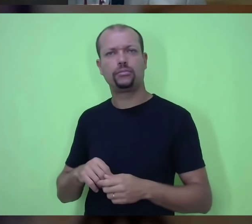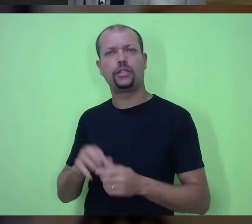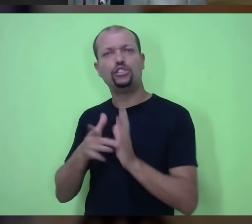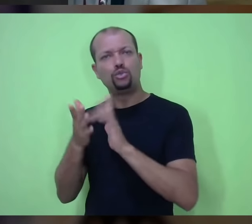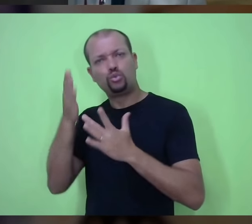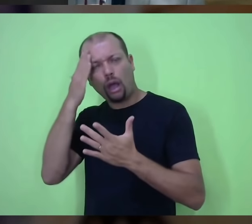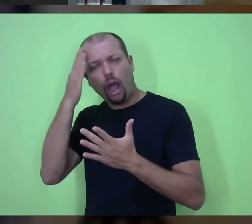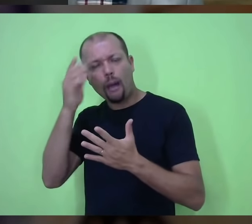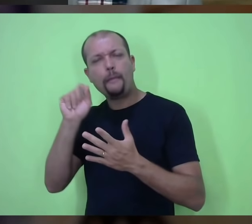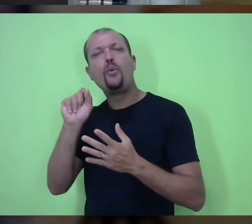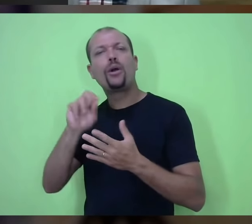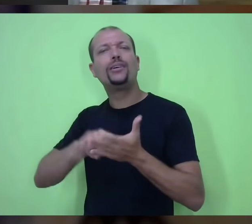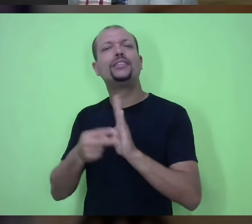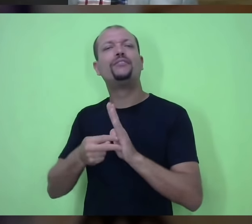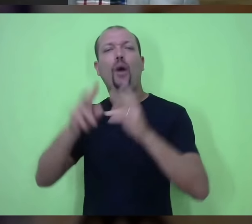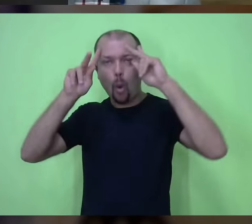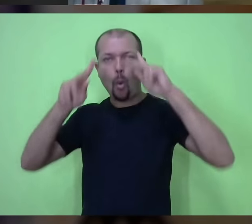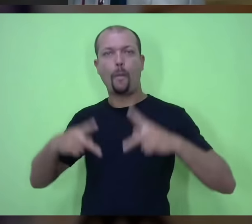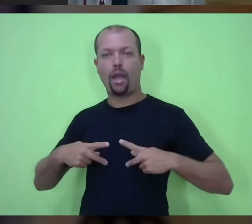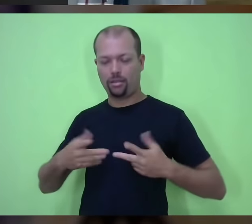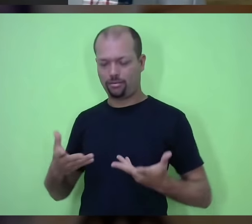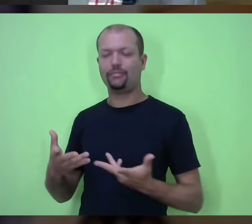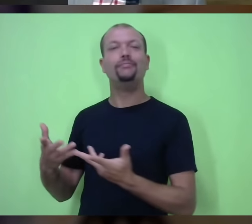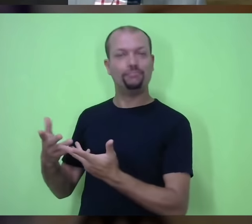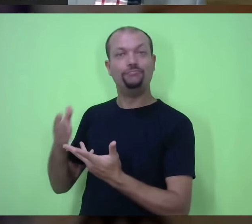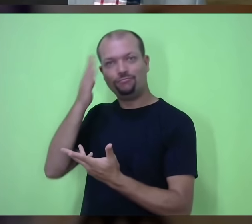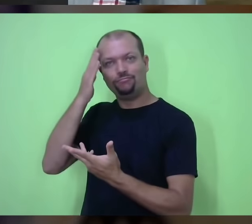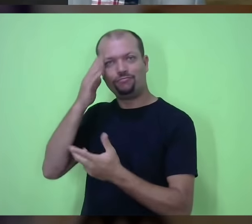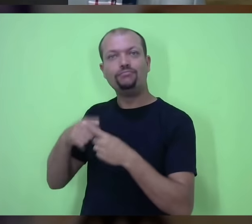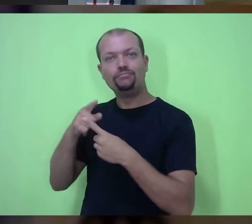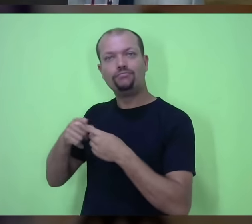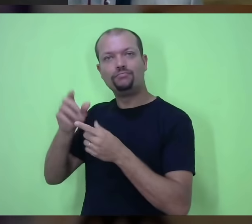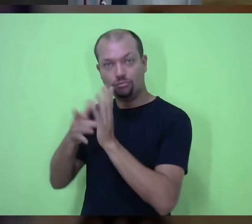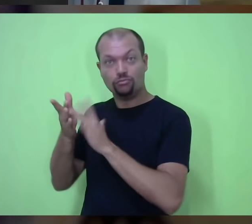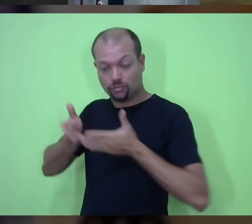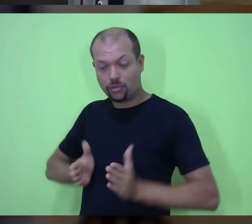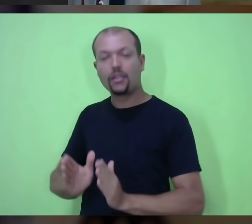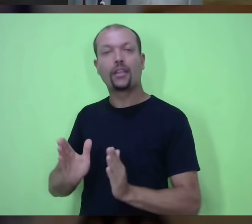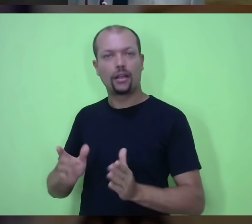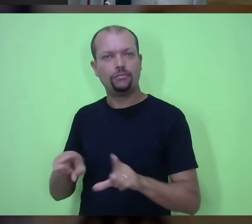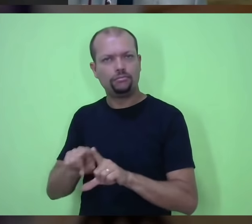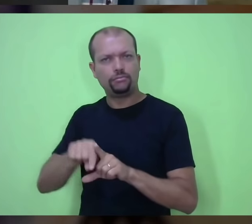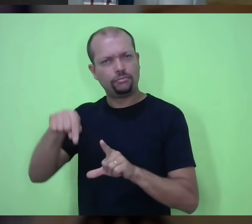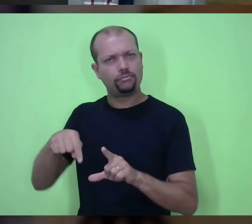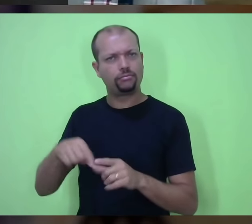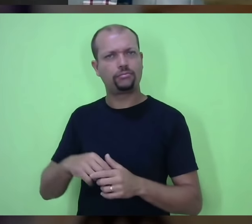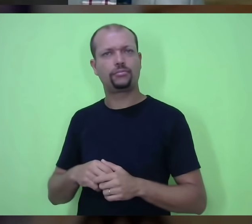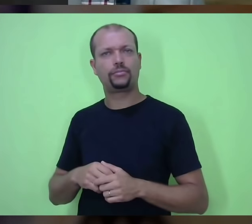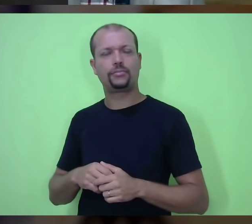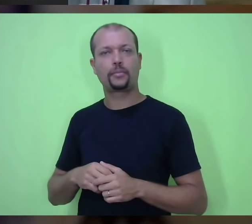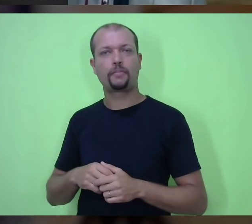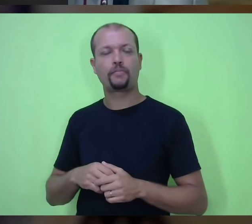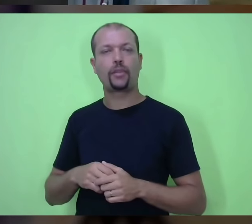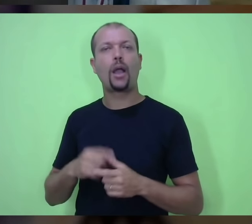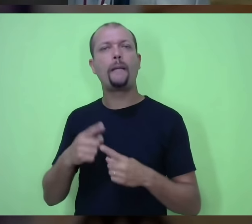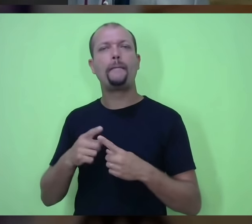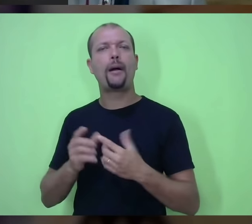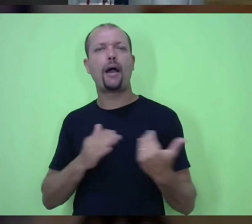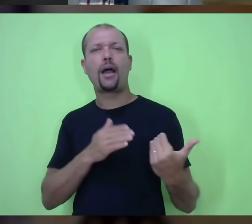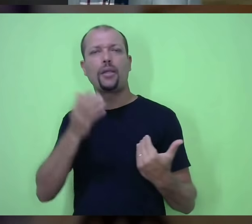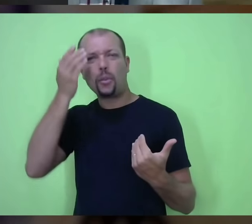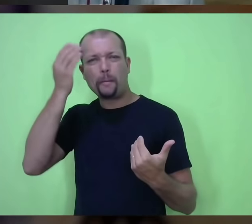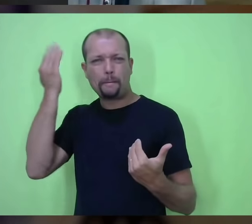um ser humano. E isso é importante, principalmente quando nós colocamos dentro do contexto mais amplo de Hebreus, porque no primeiro século não